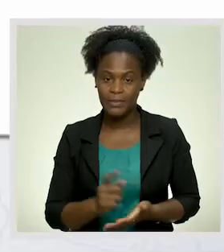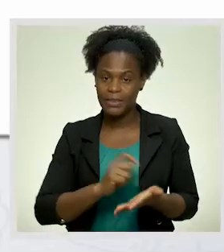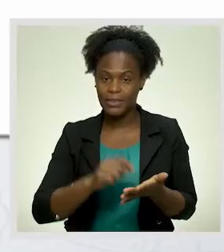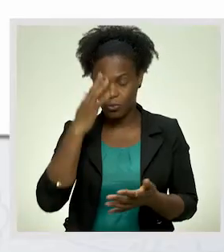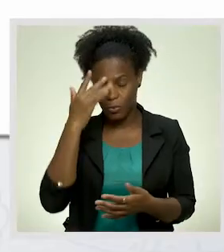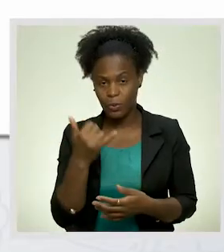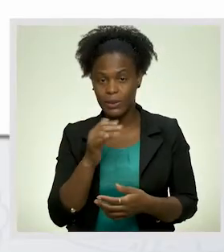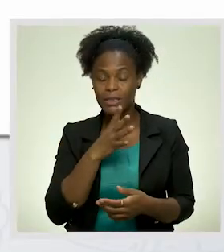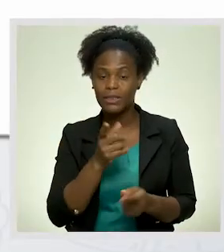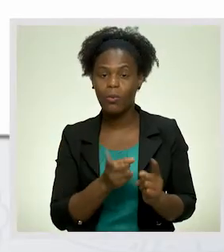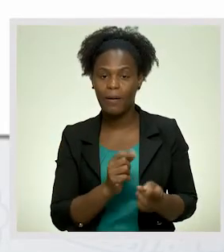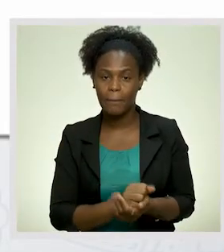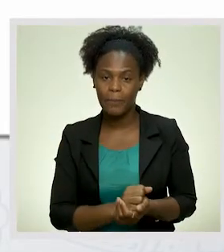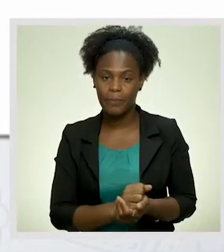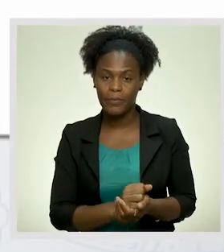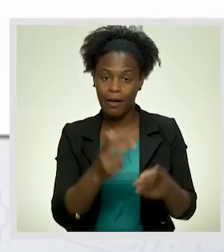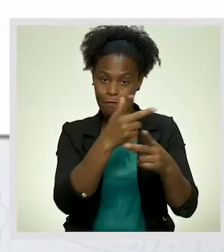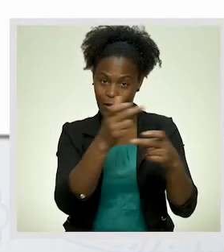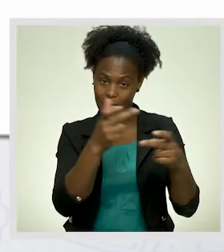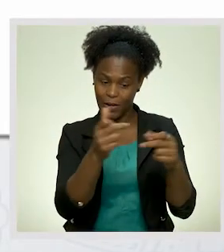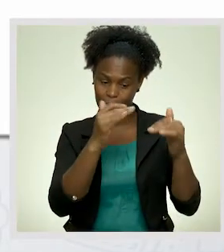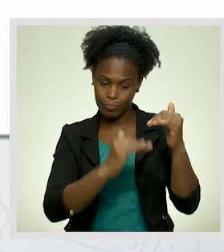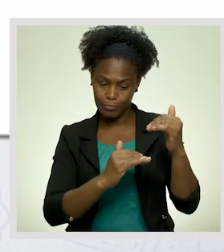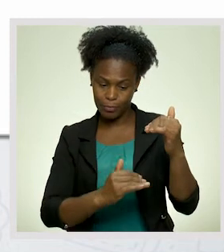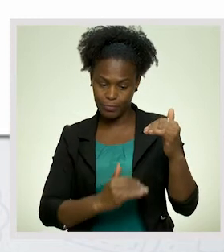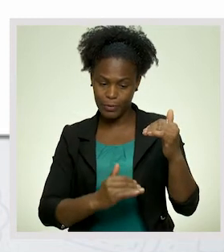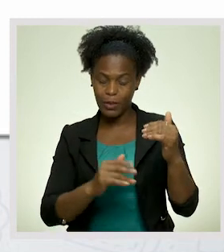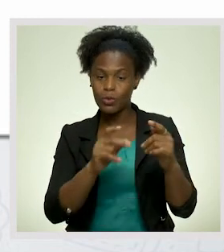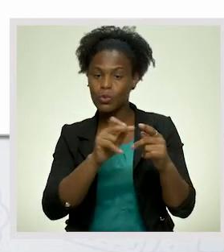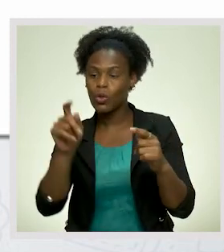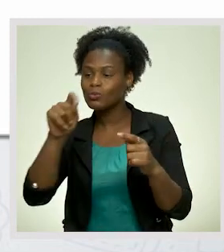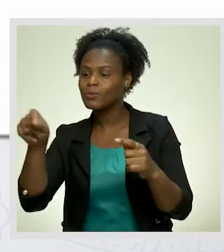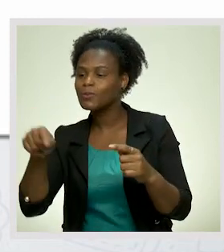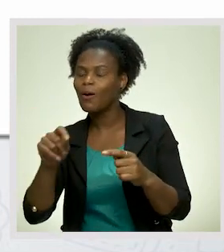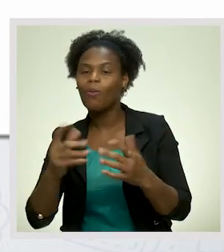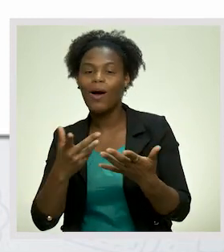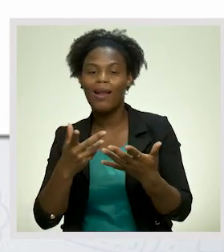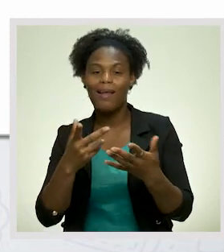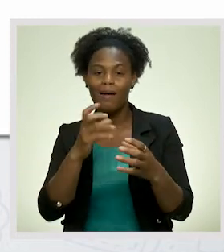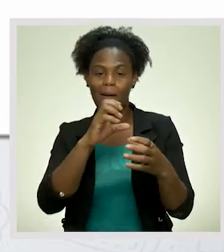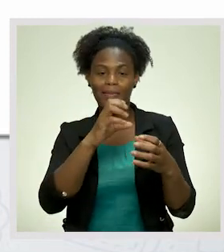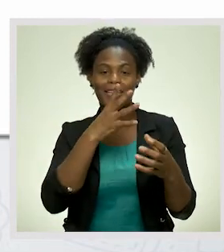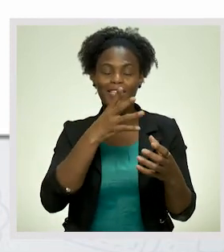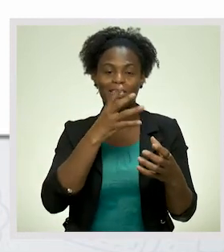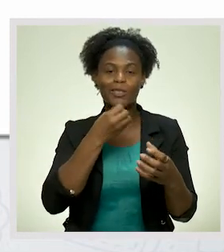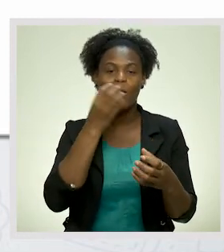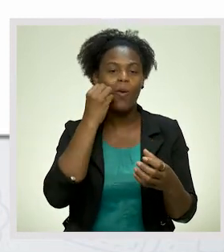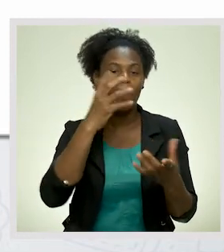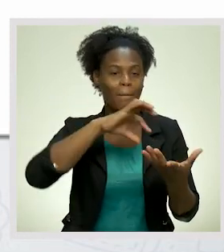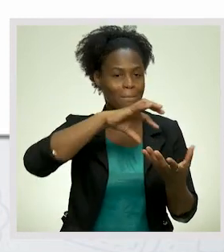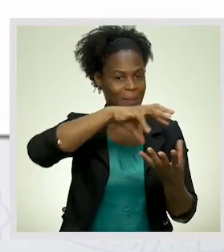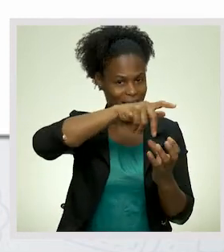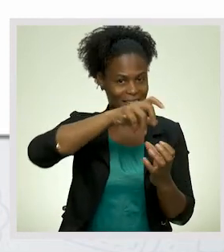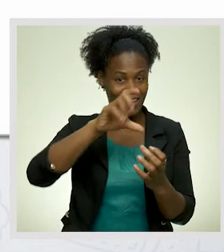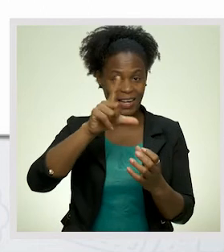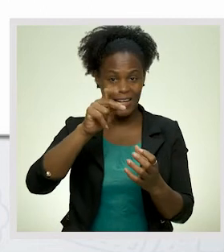que é: das afirmações que se seguem, assinale as que correspondem às características dos planetas clássicos. A linha